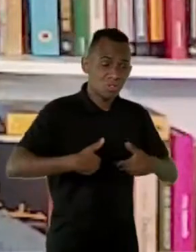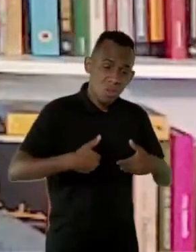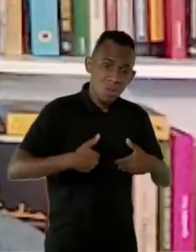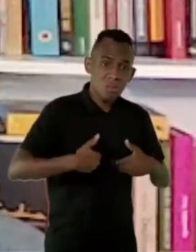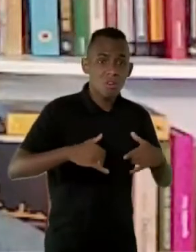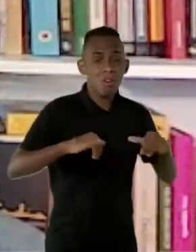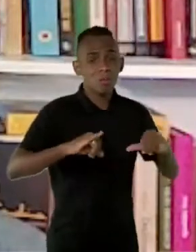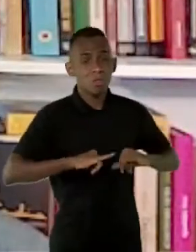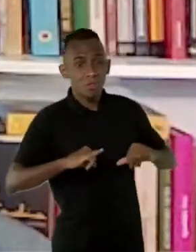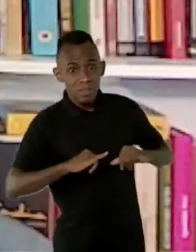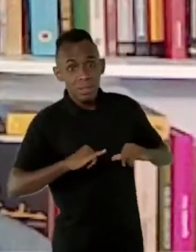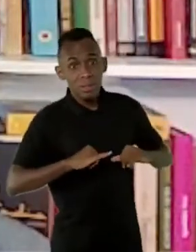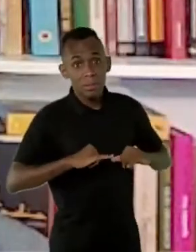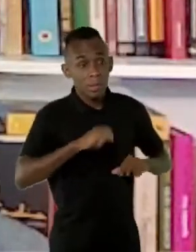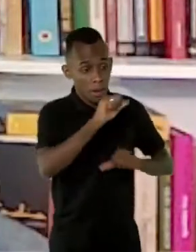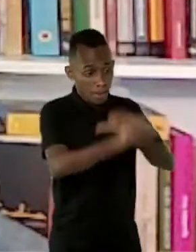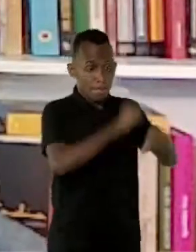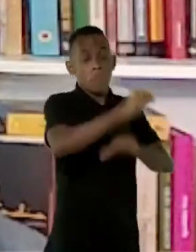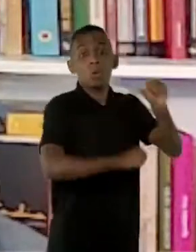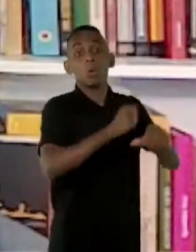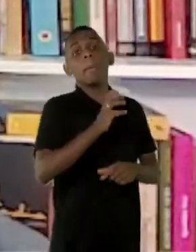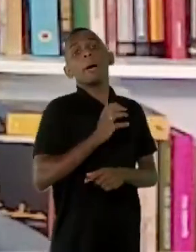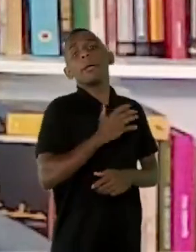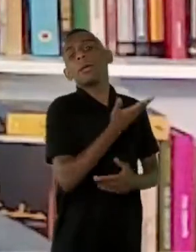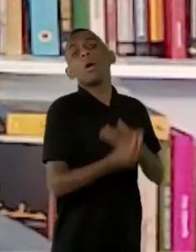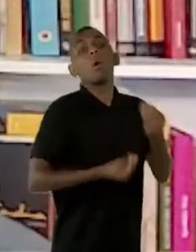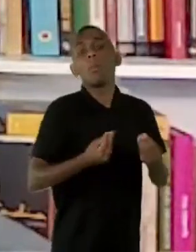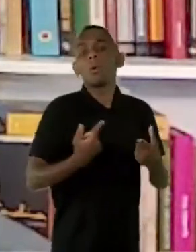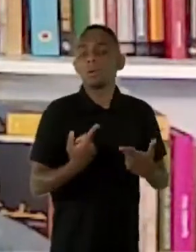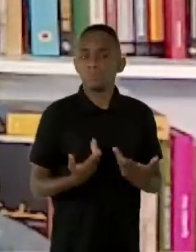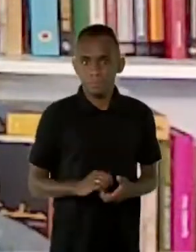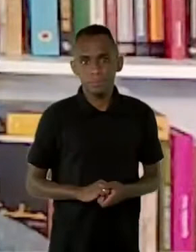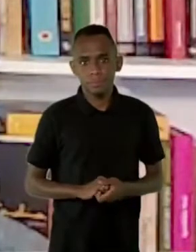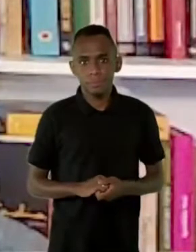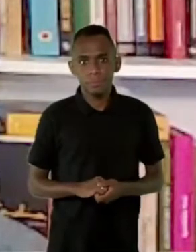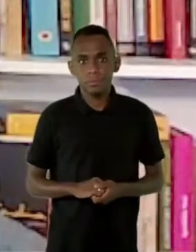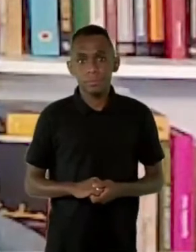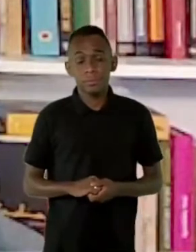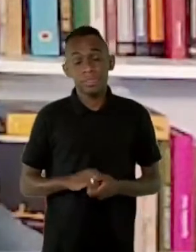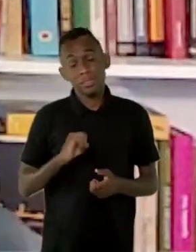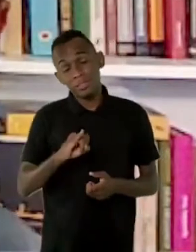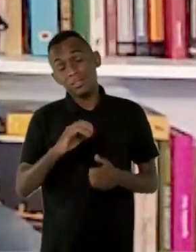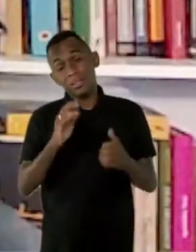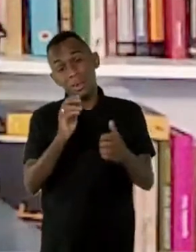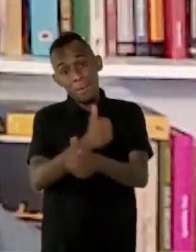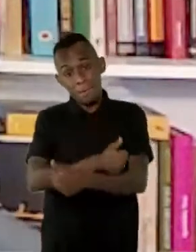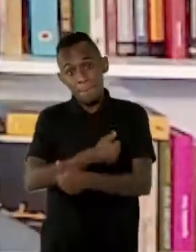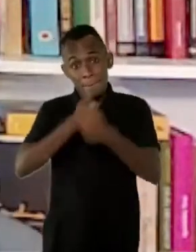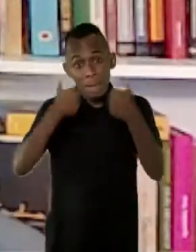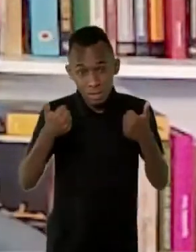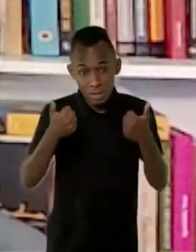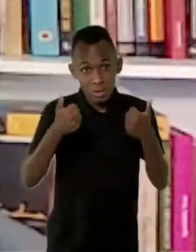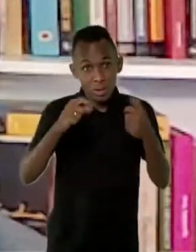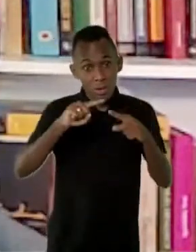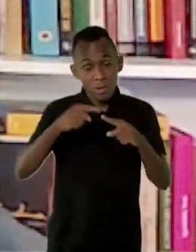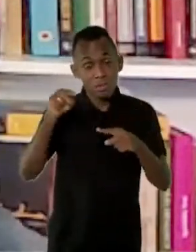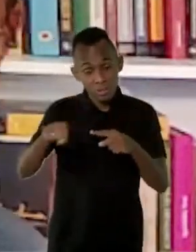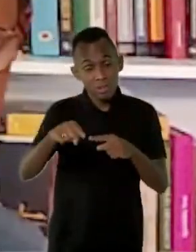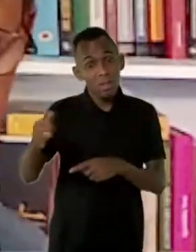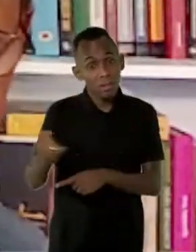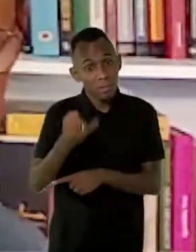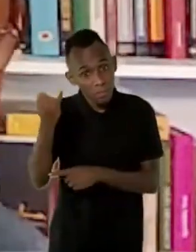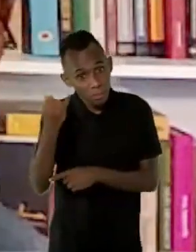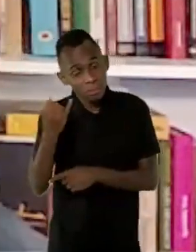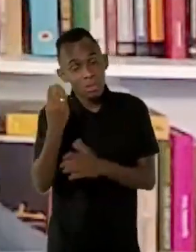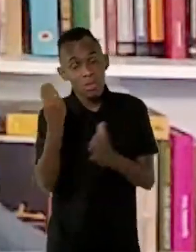acho que isso precisa pesar um pouco. Eu acho que, olha, se tem que fazer alguma coisa melhor, que faça, mas a partir dele. Ele publicou